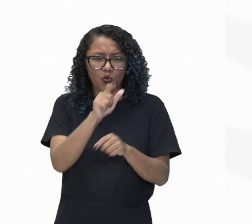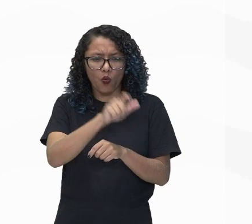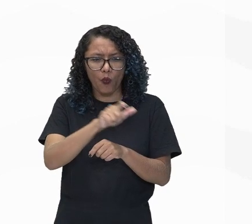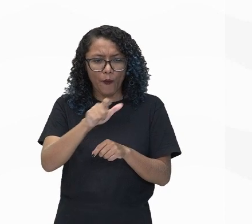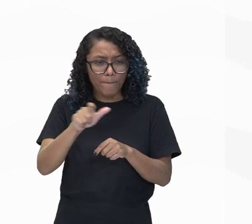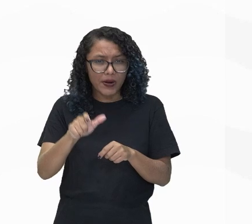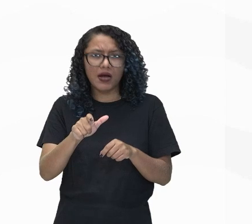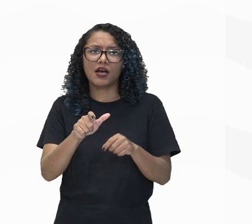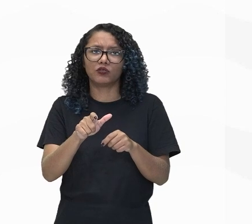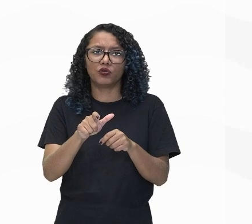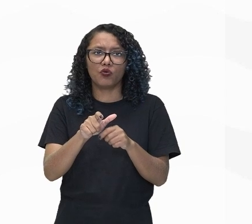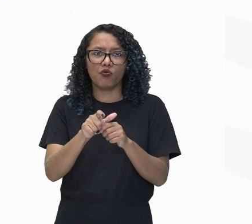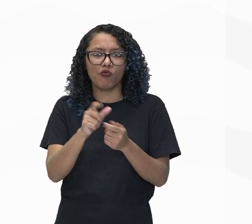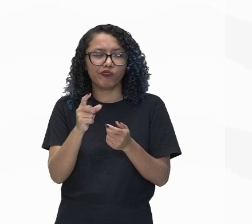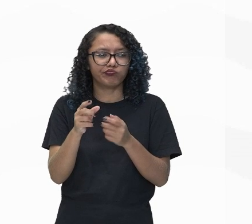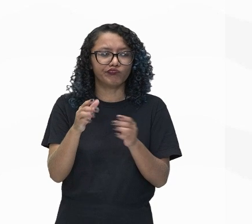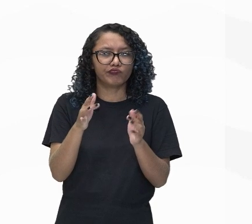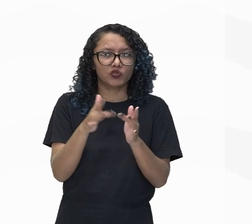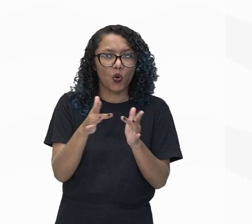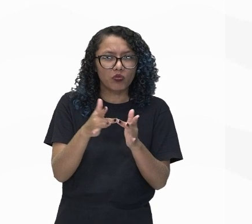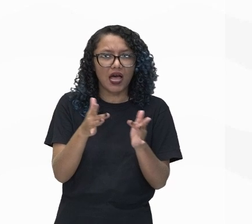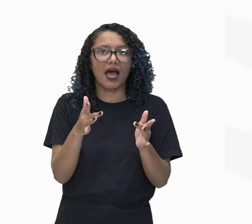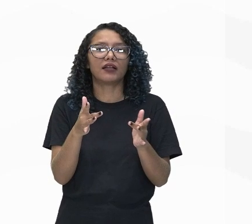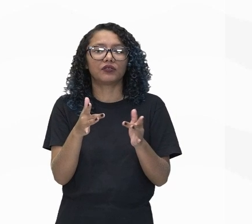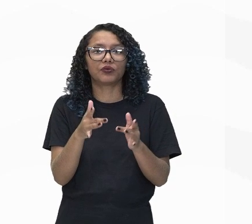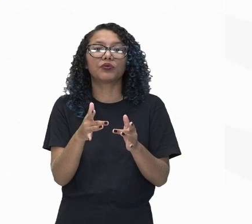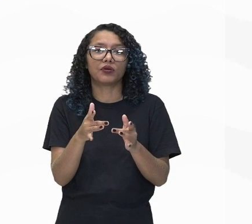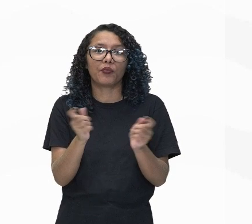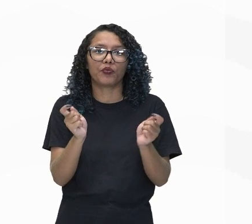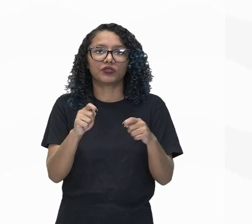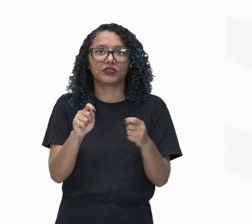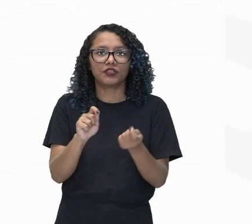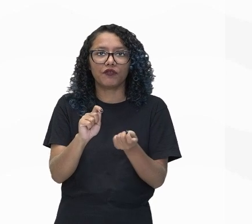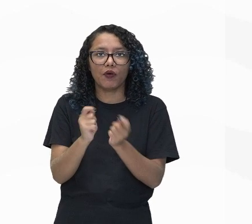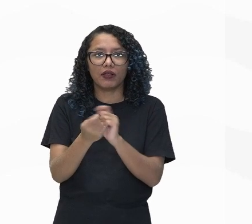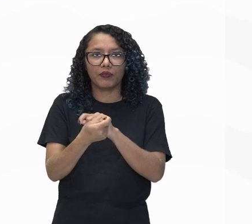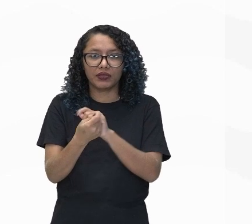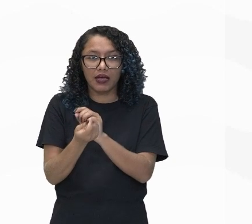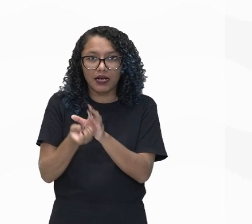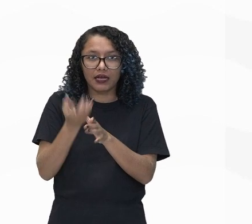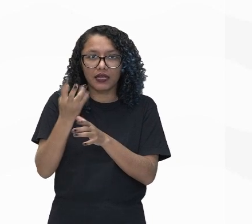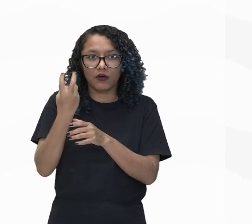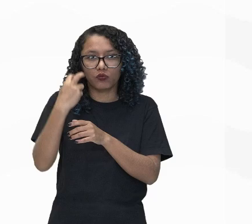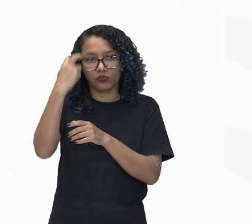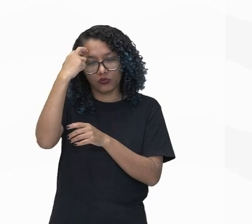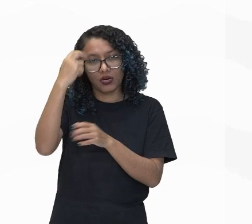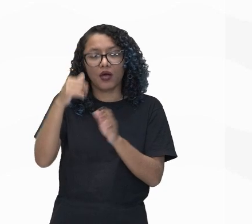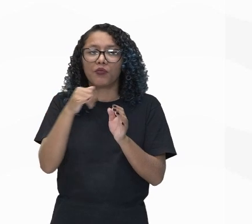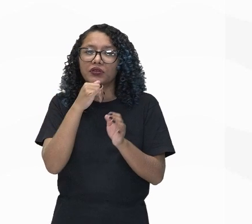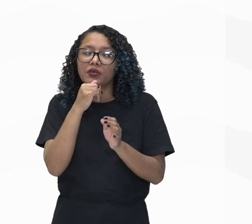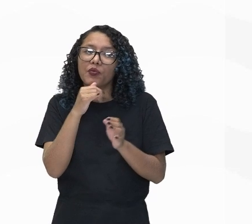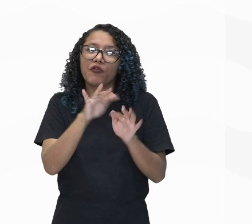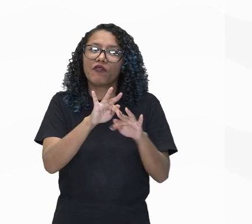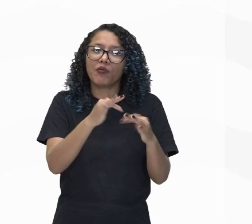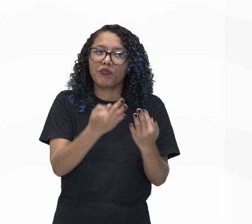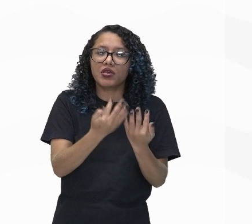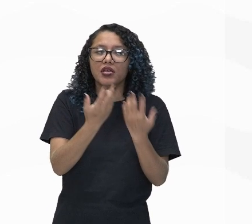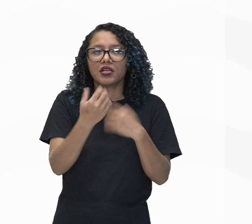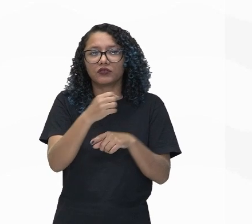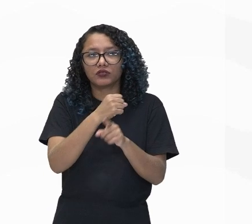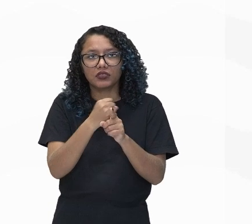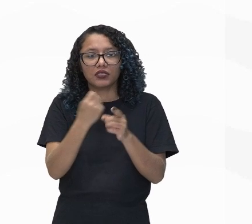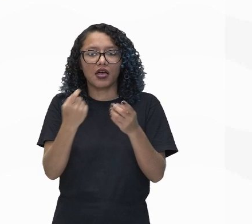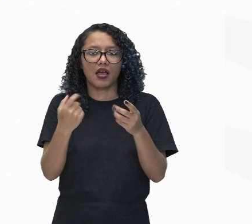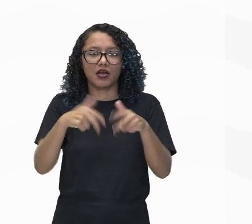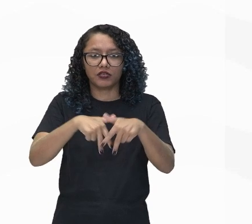Então, no seio de uma família, na sociedade, a questão das etnias, a